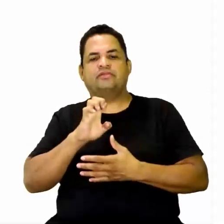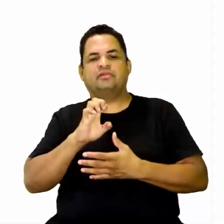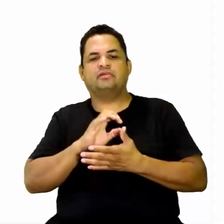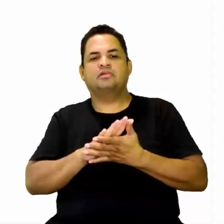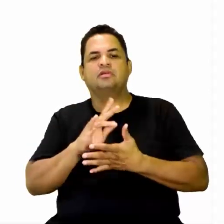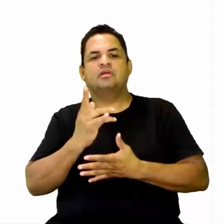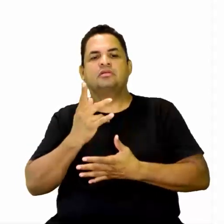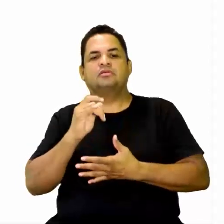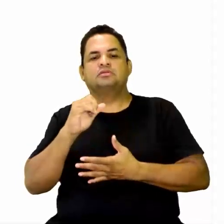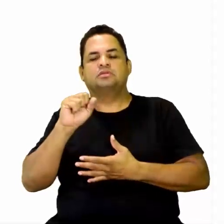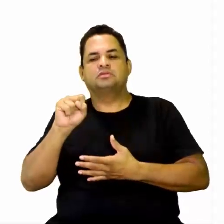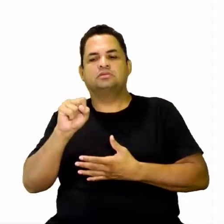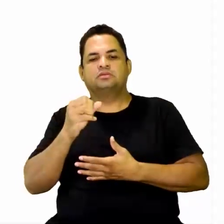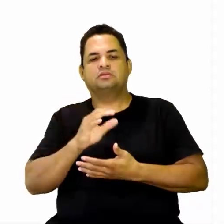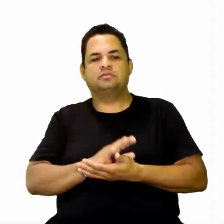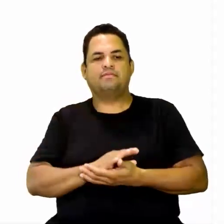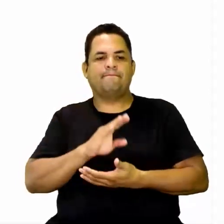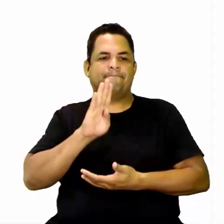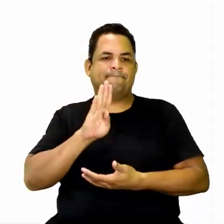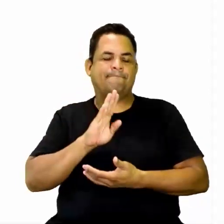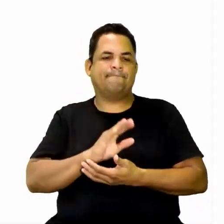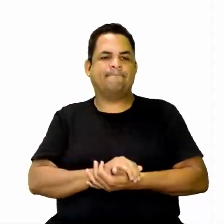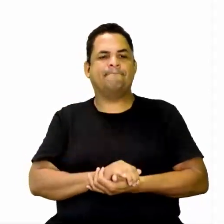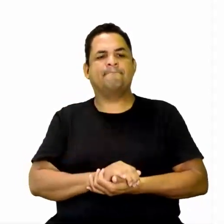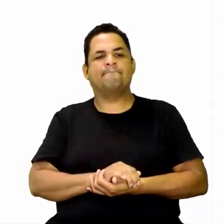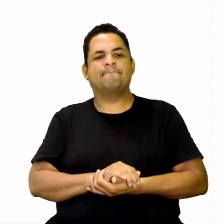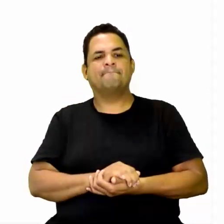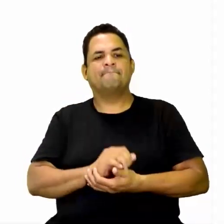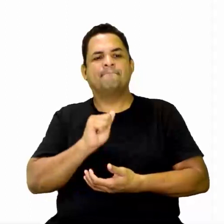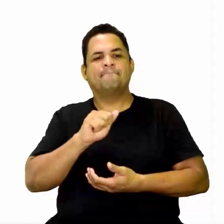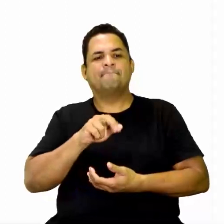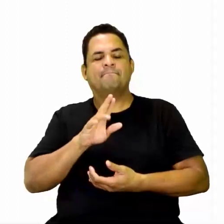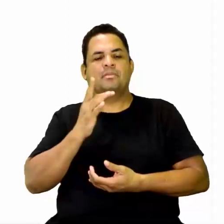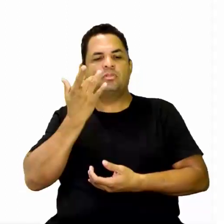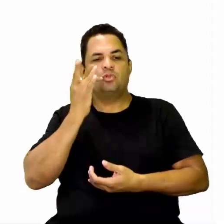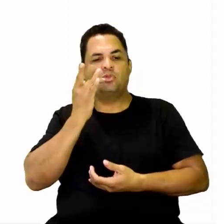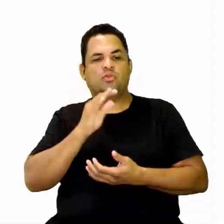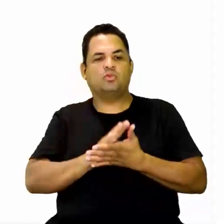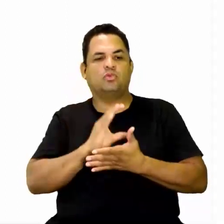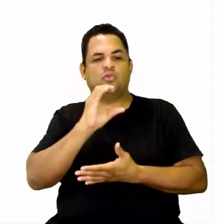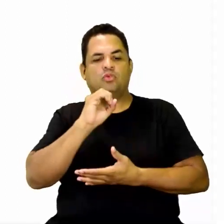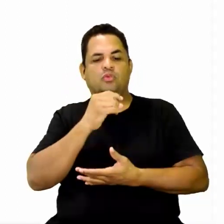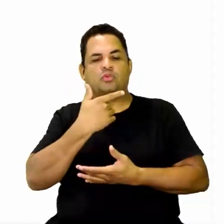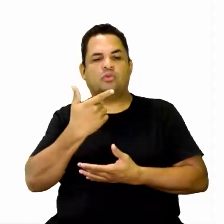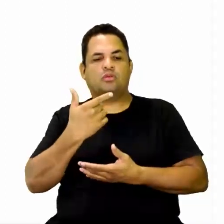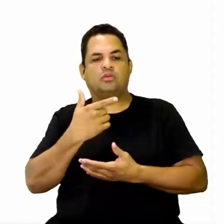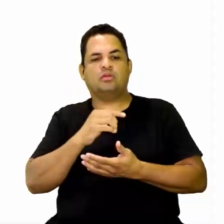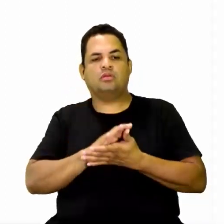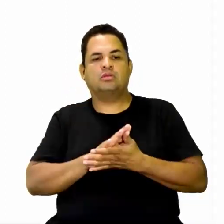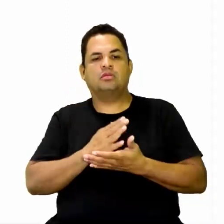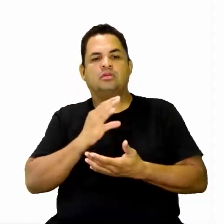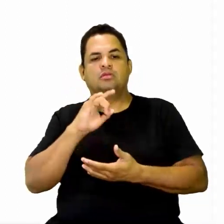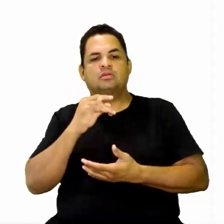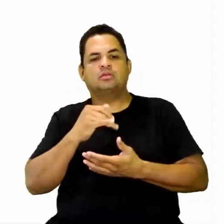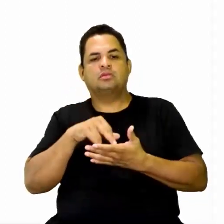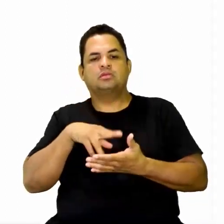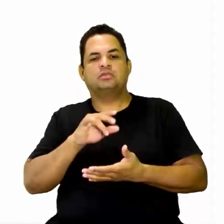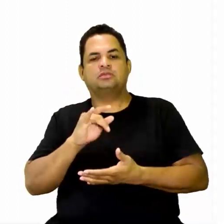FeH2S. Na letra B, AU, que é ouro, O2, CO2, HCl,